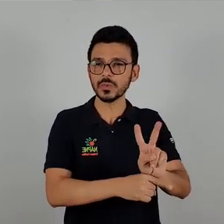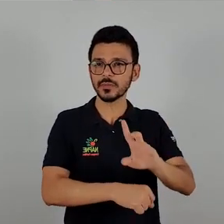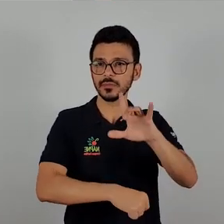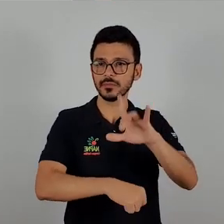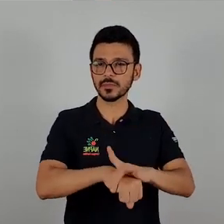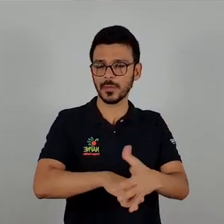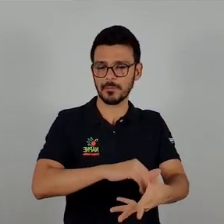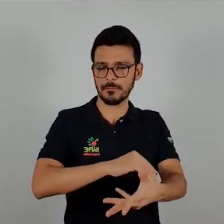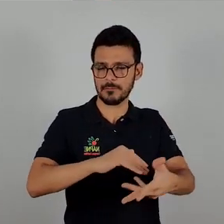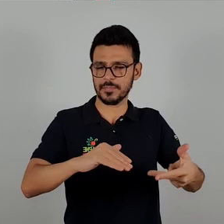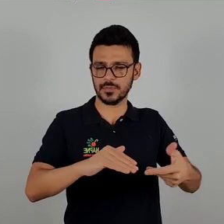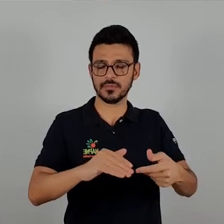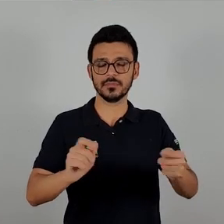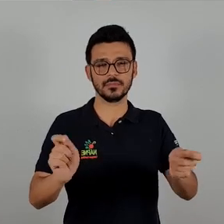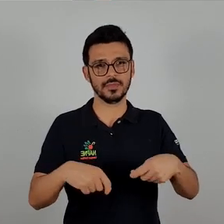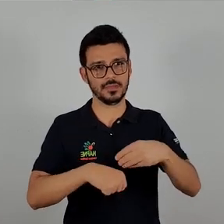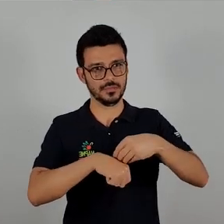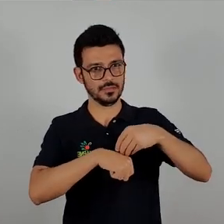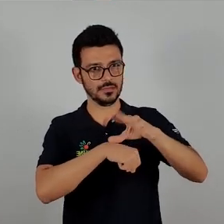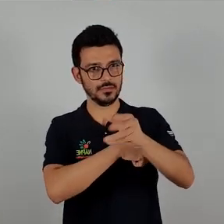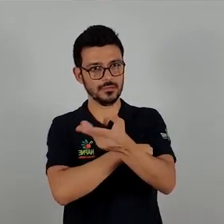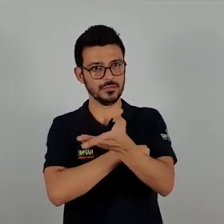vocês é assim, ó.